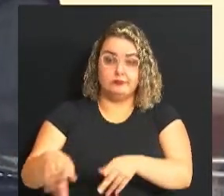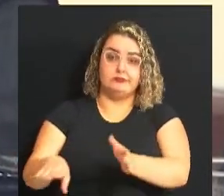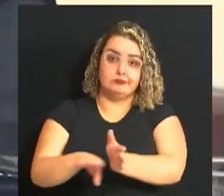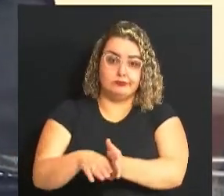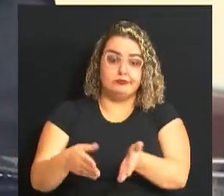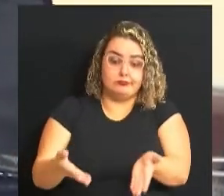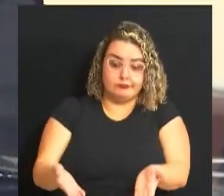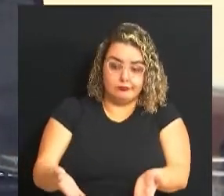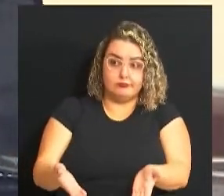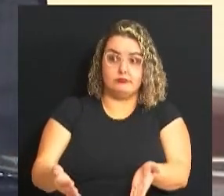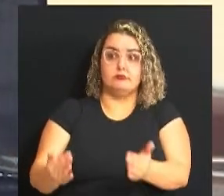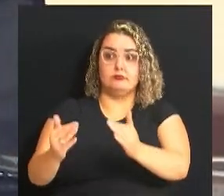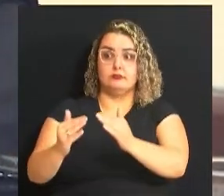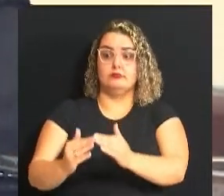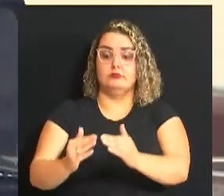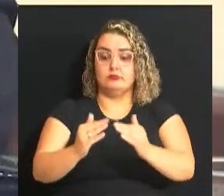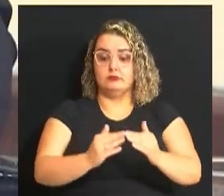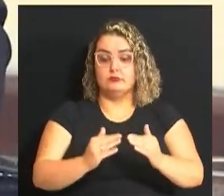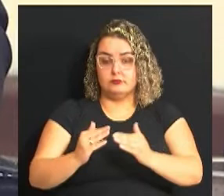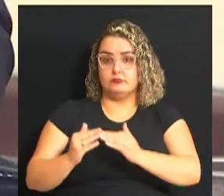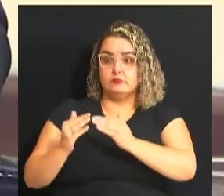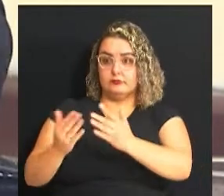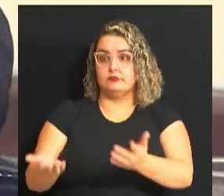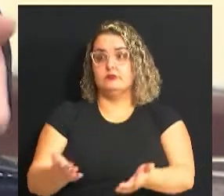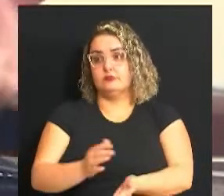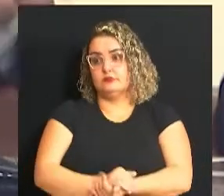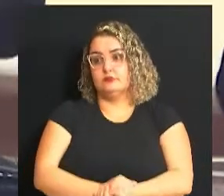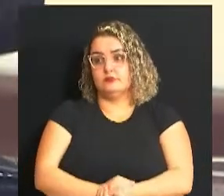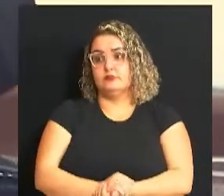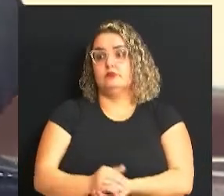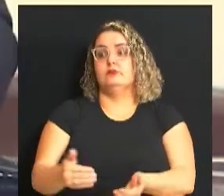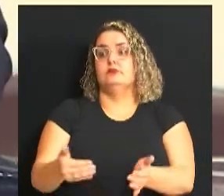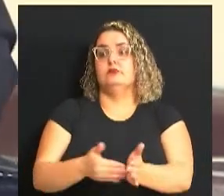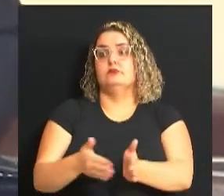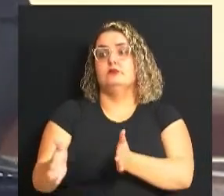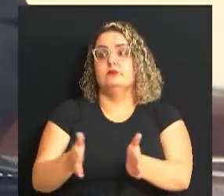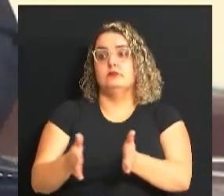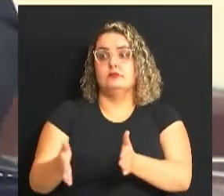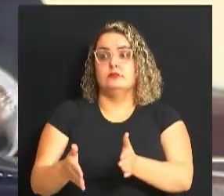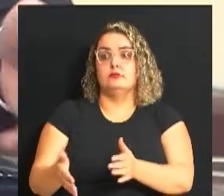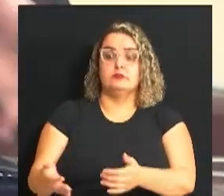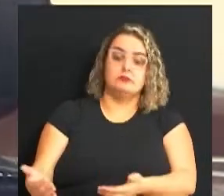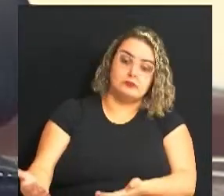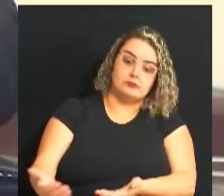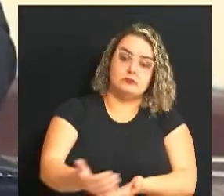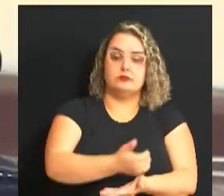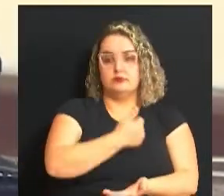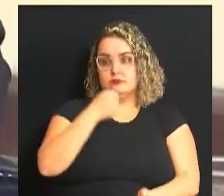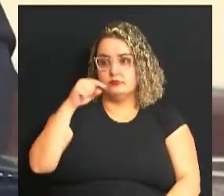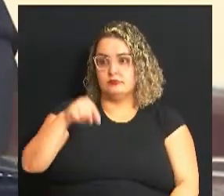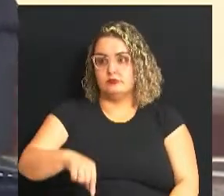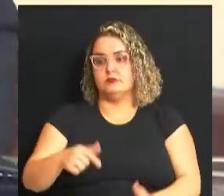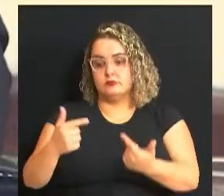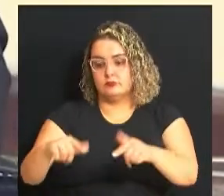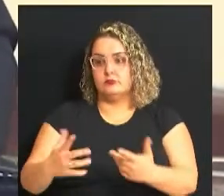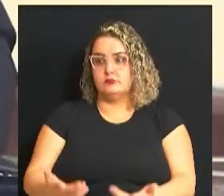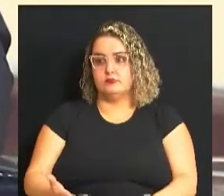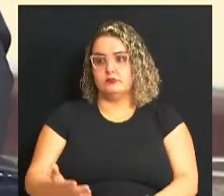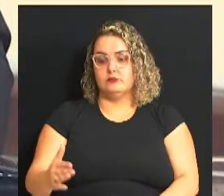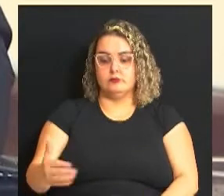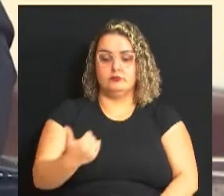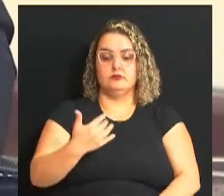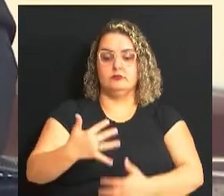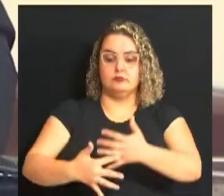foi residir ali, né? Então, até que ponto que era justo eu removê-la de lá, falar, olha, você sai porque você incomoda